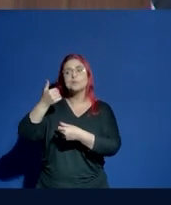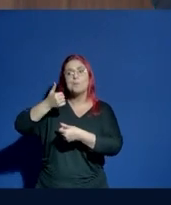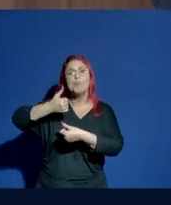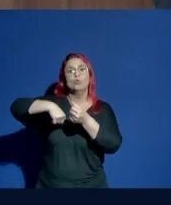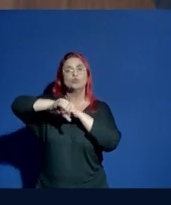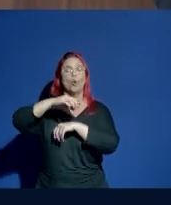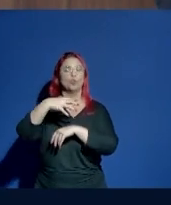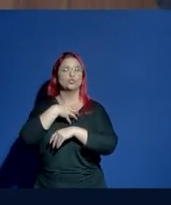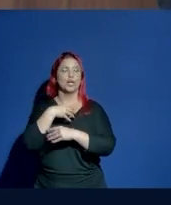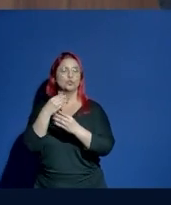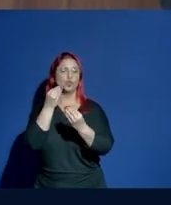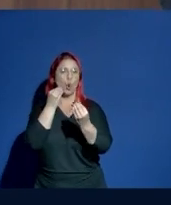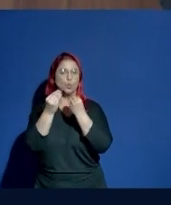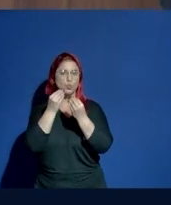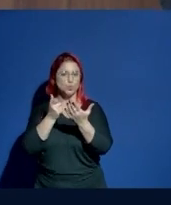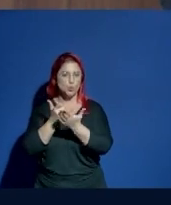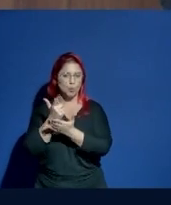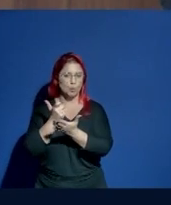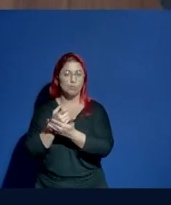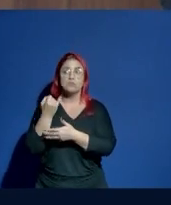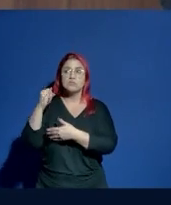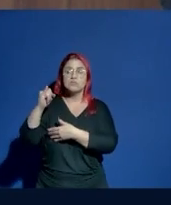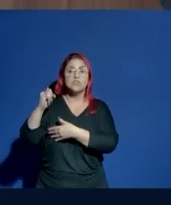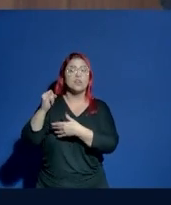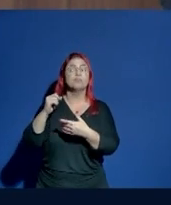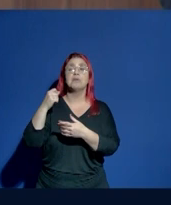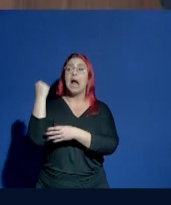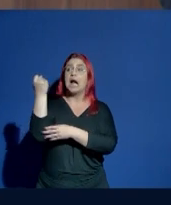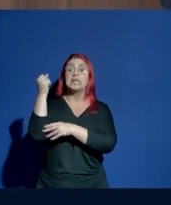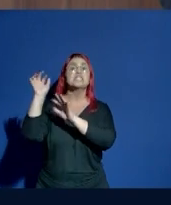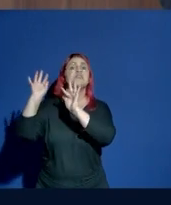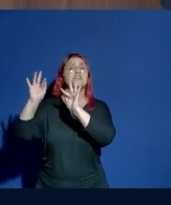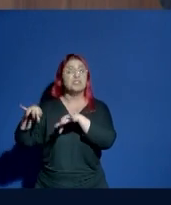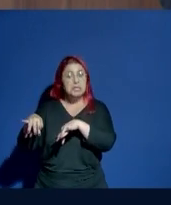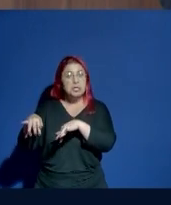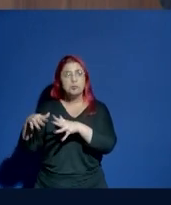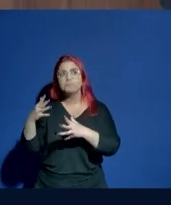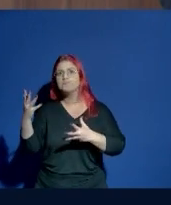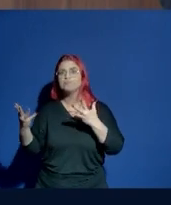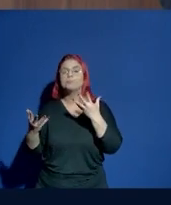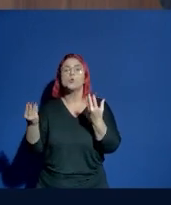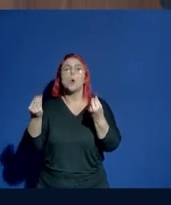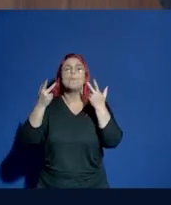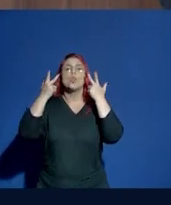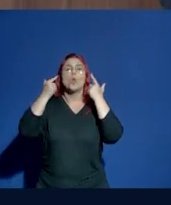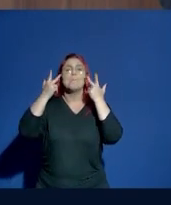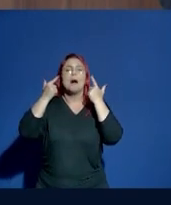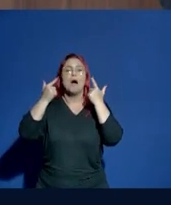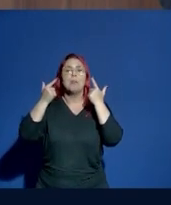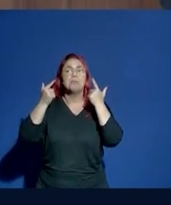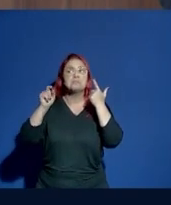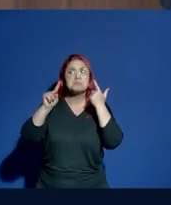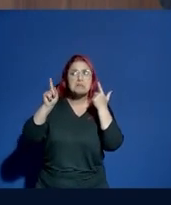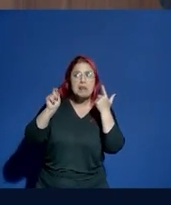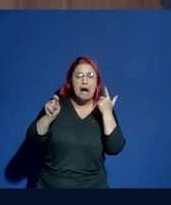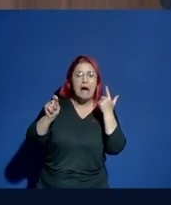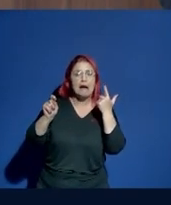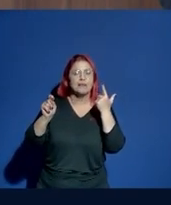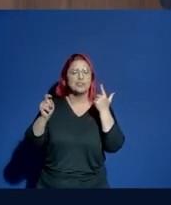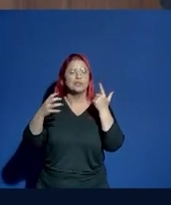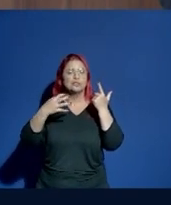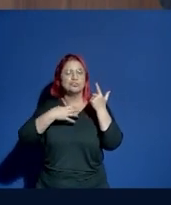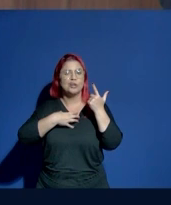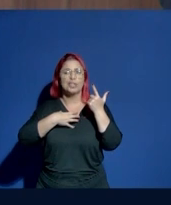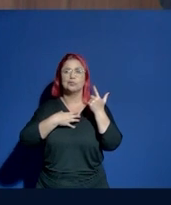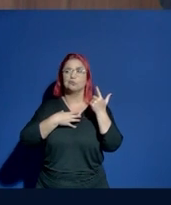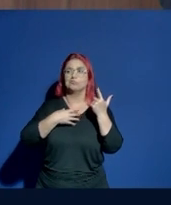do momento que aquilo acabasse e ficasse, vamos dizer, voltasse à situação normal, se também essa dieta de